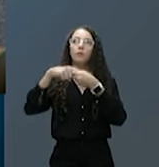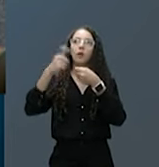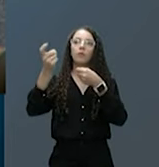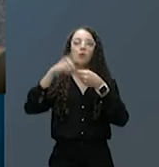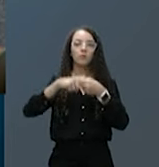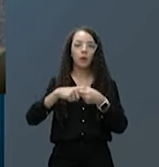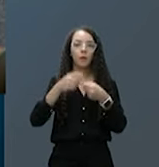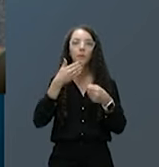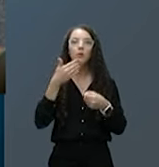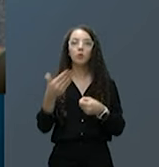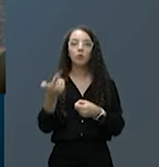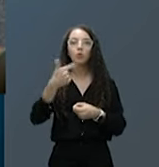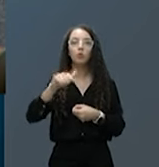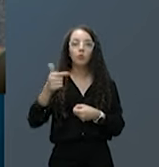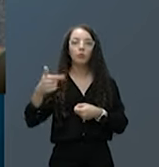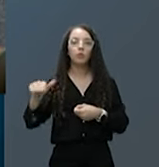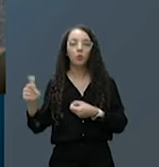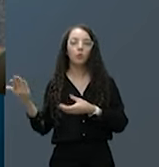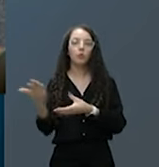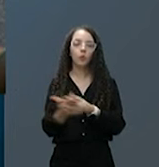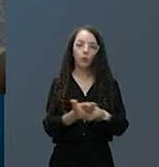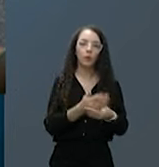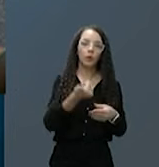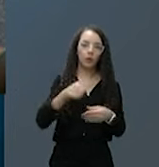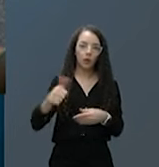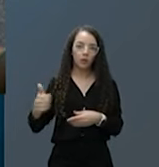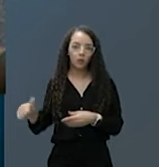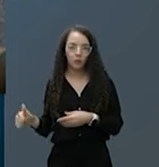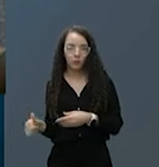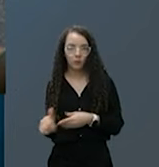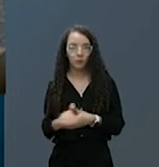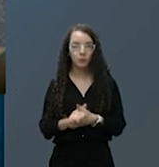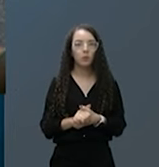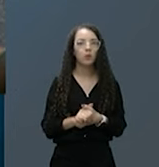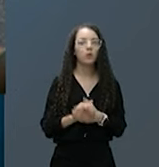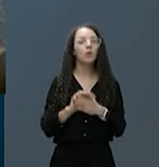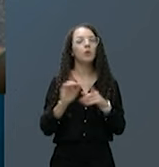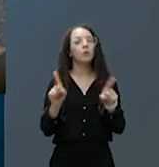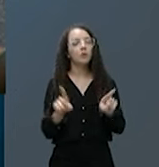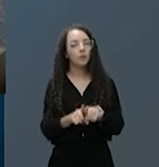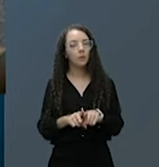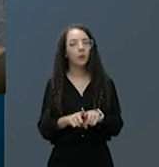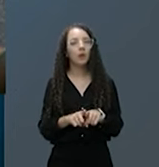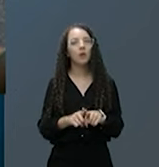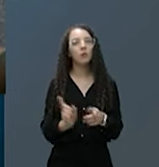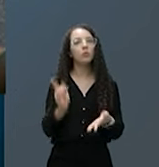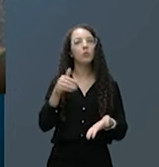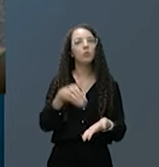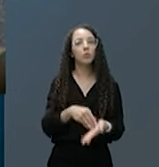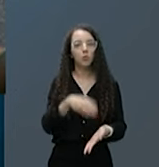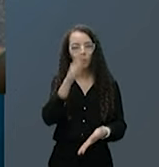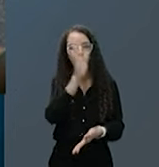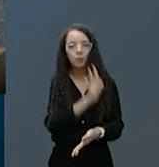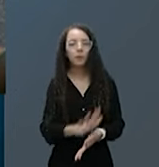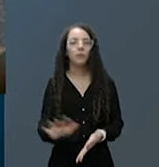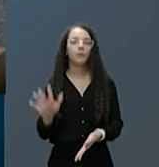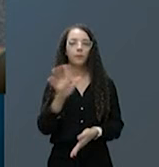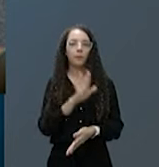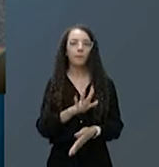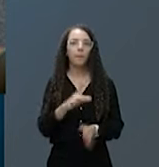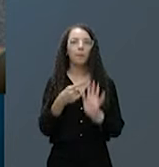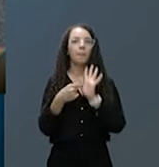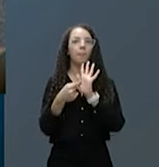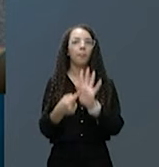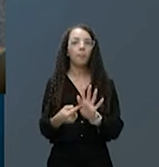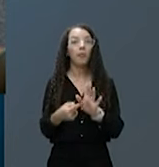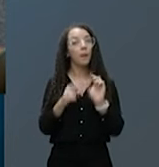e extraordinário. E, ante o exposto, a União vem aqui defender, vem aqui destacar que entende ser possível a aplicação